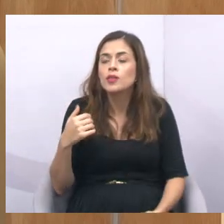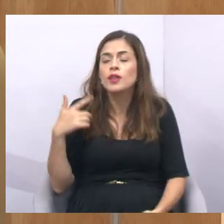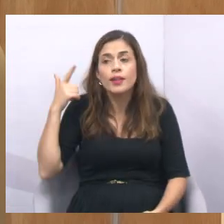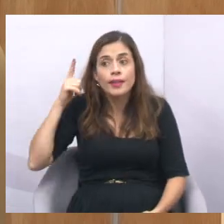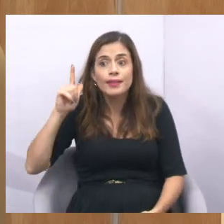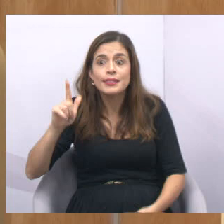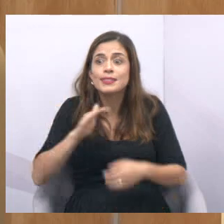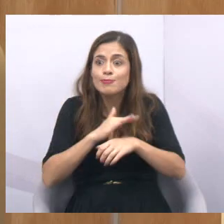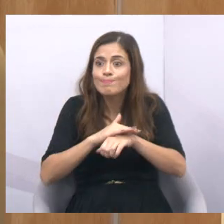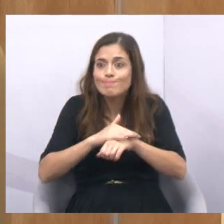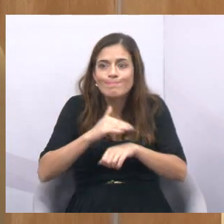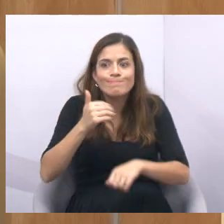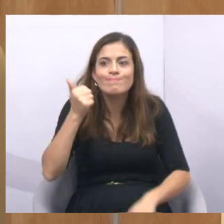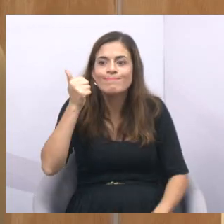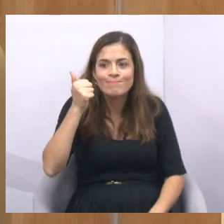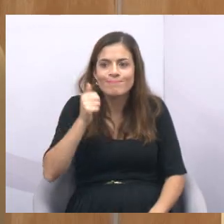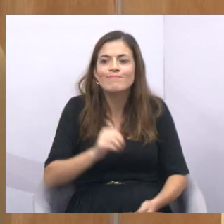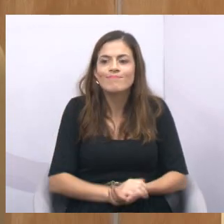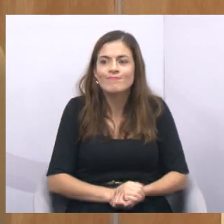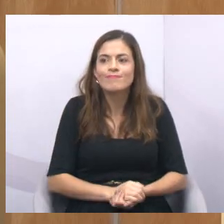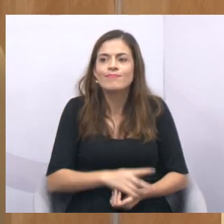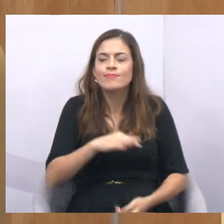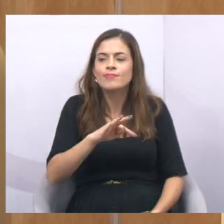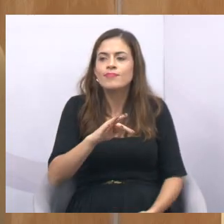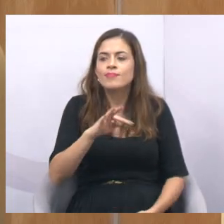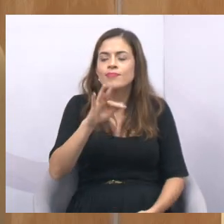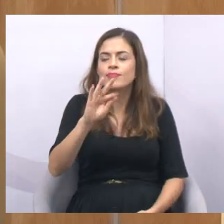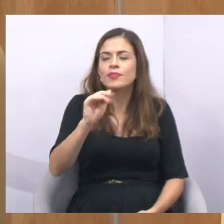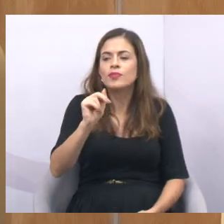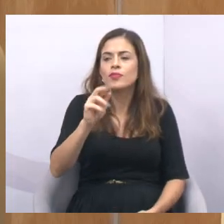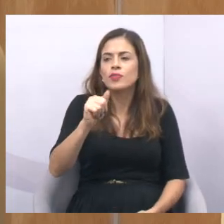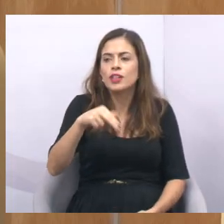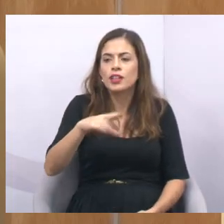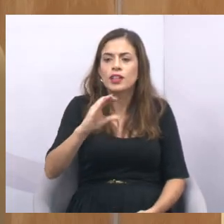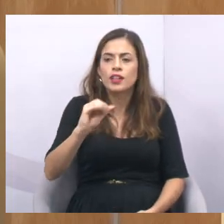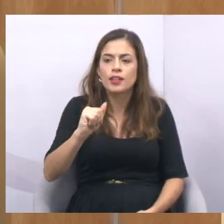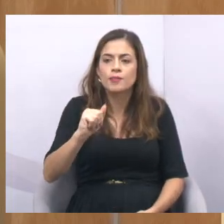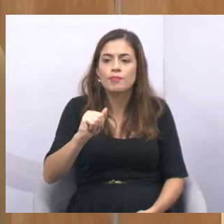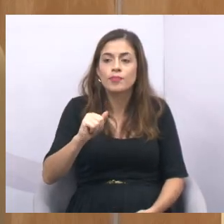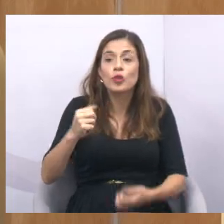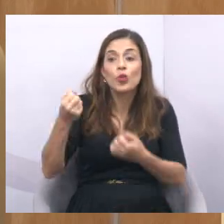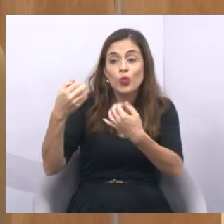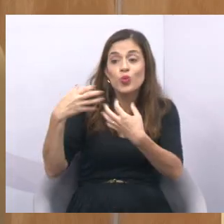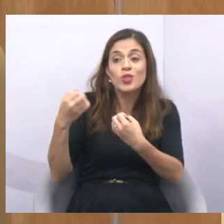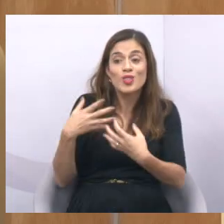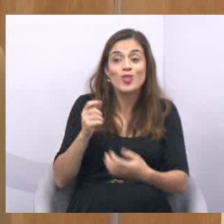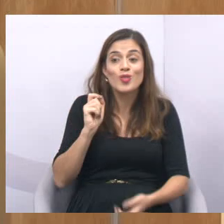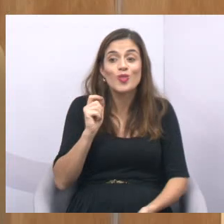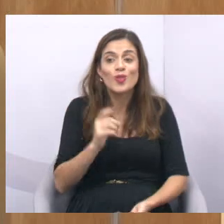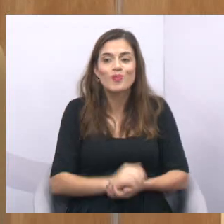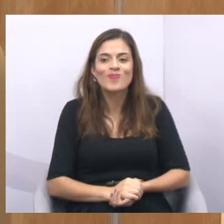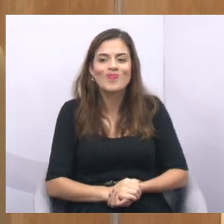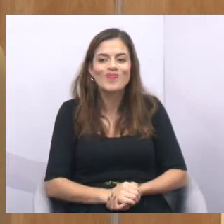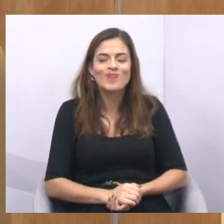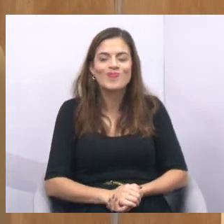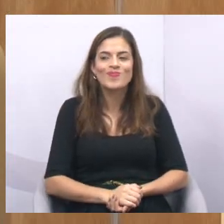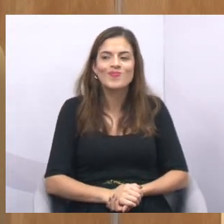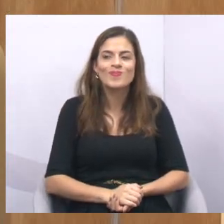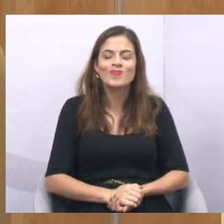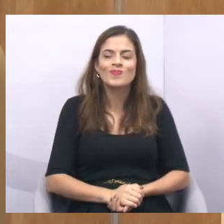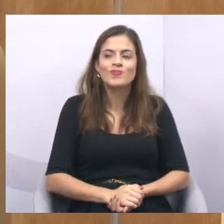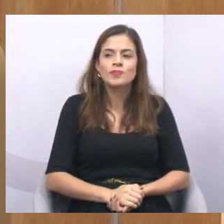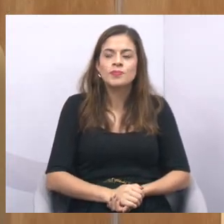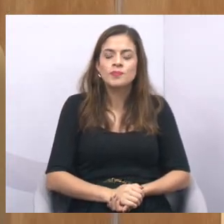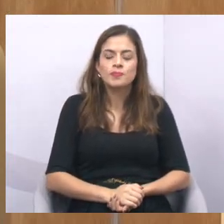Franca, no Ibirapuera, usando a tática que ele havia dito para mim, que ele tinha orientado.